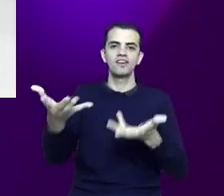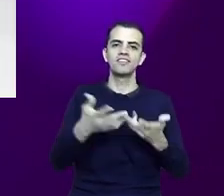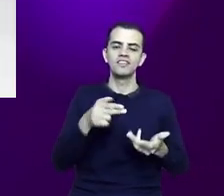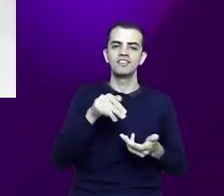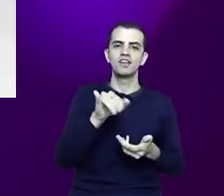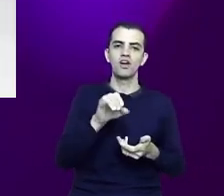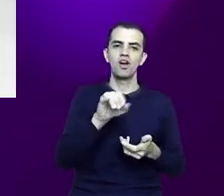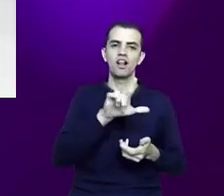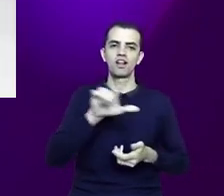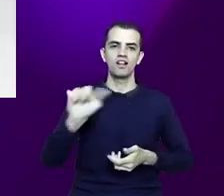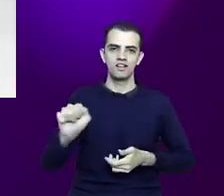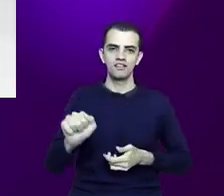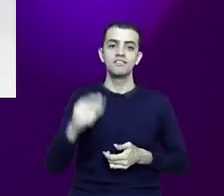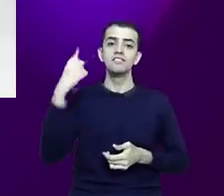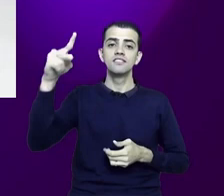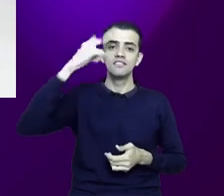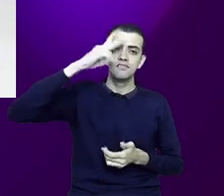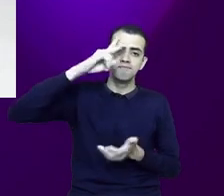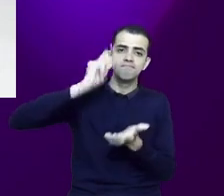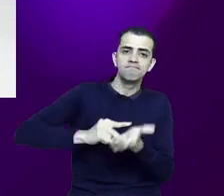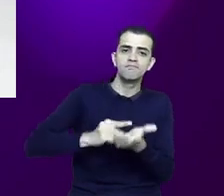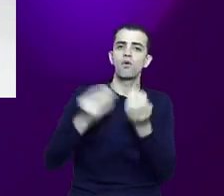a mostrar o seu caso.